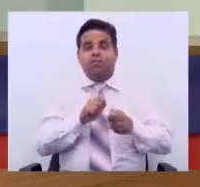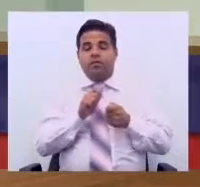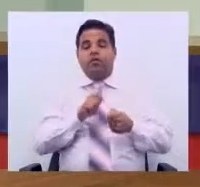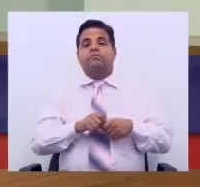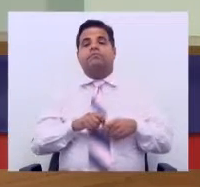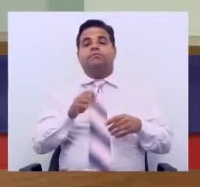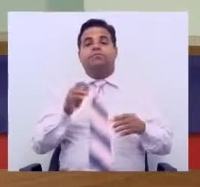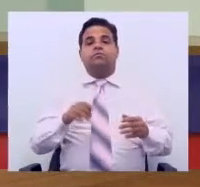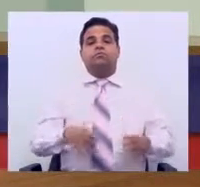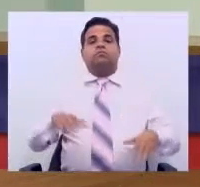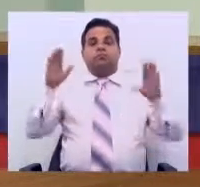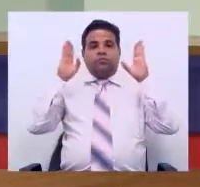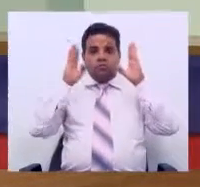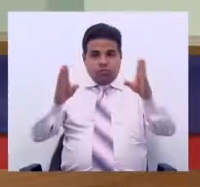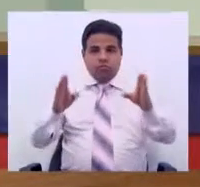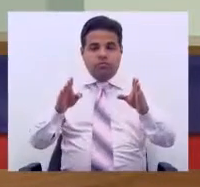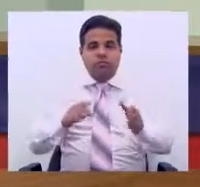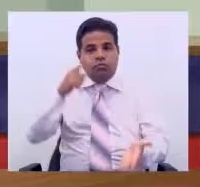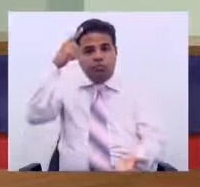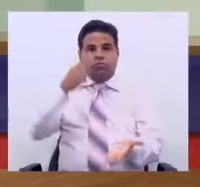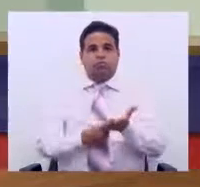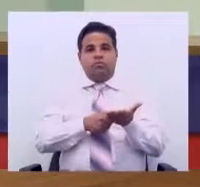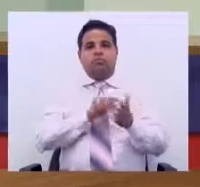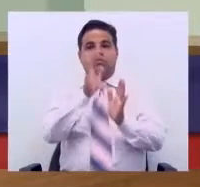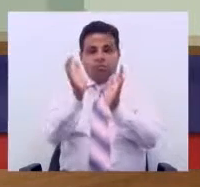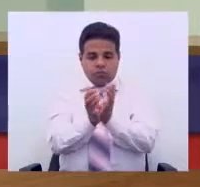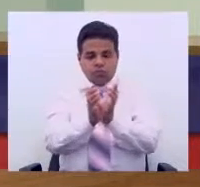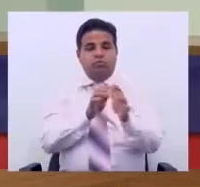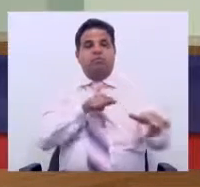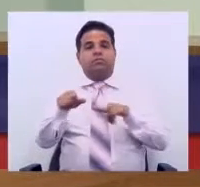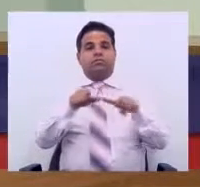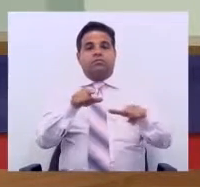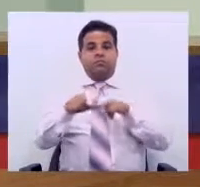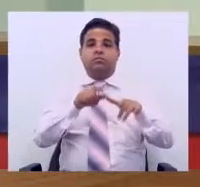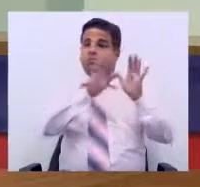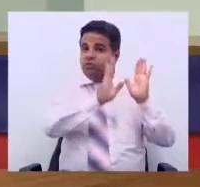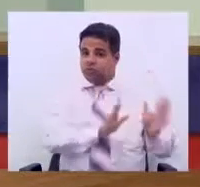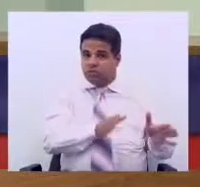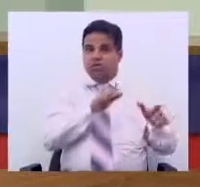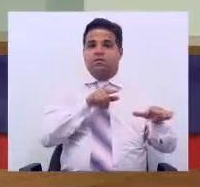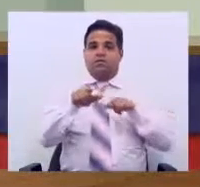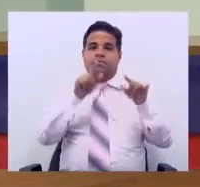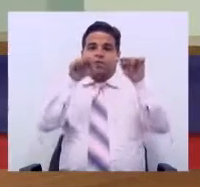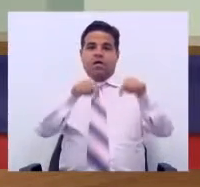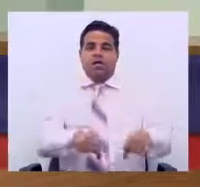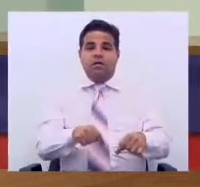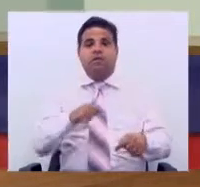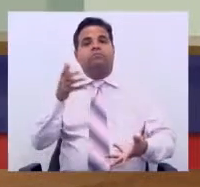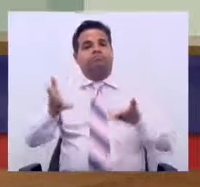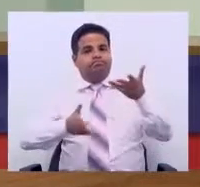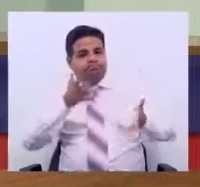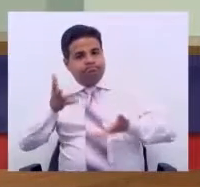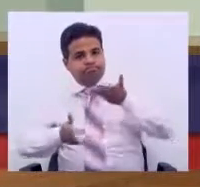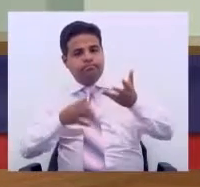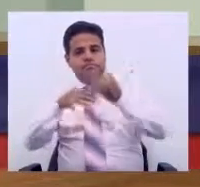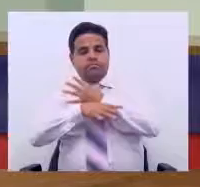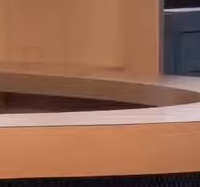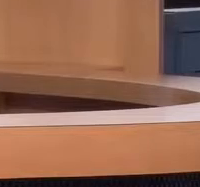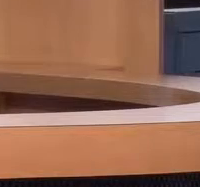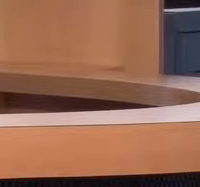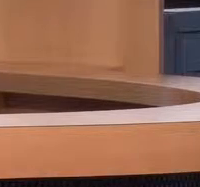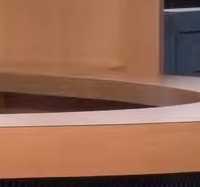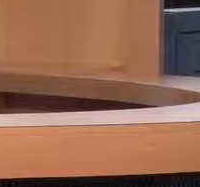honrar os compromissos com aqueles trabalhadoras e trabalhadoras que estiveram nessa casa e que mobilizaram a cidade durante 15